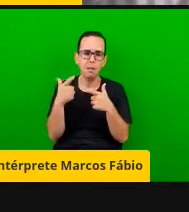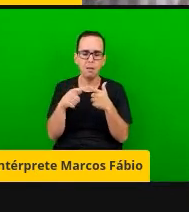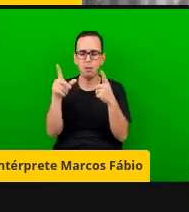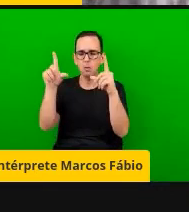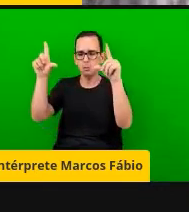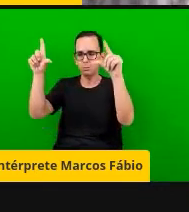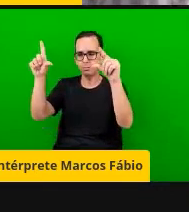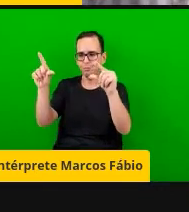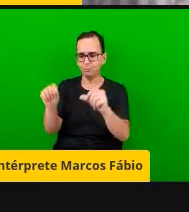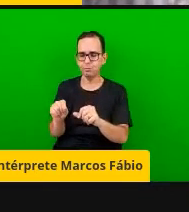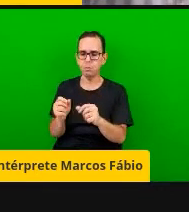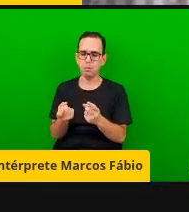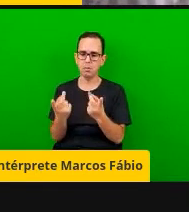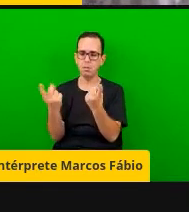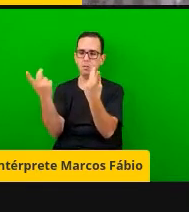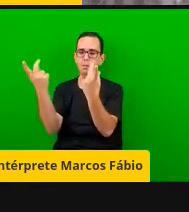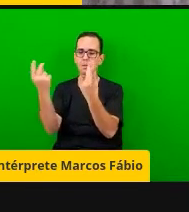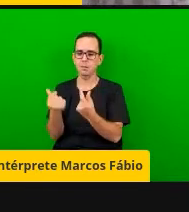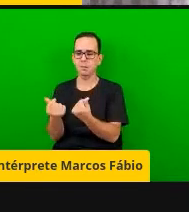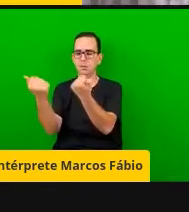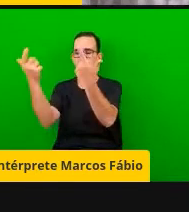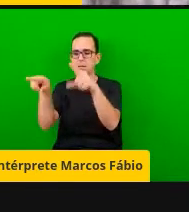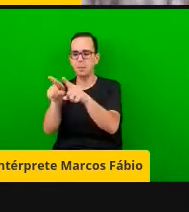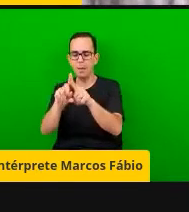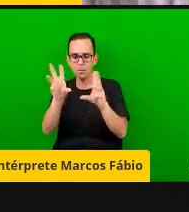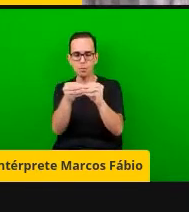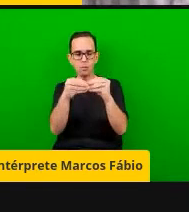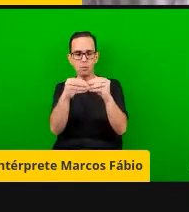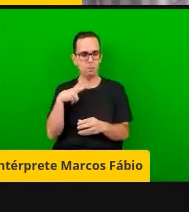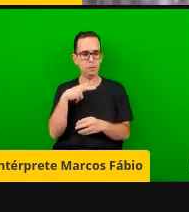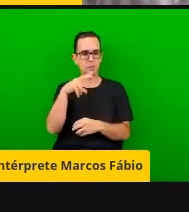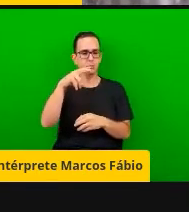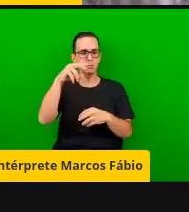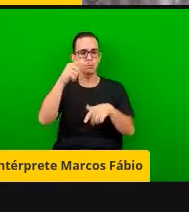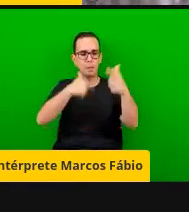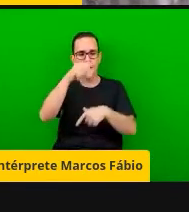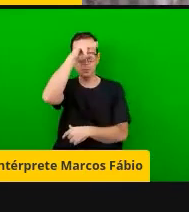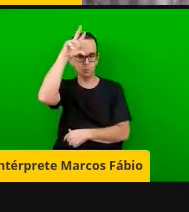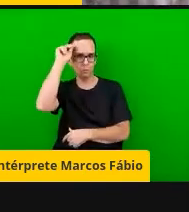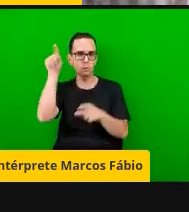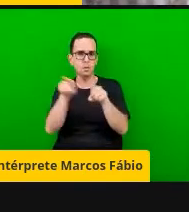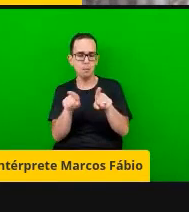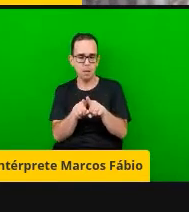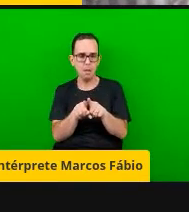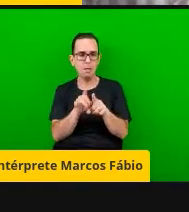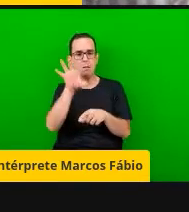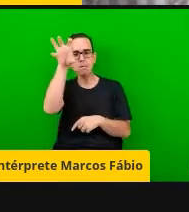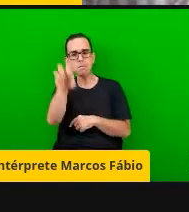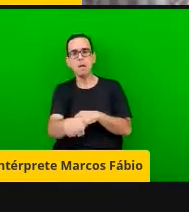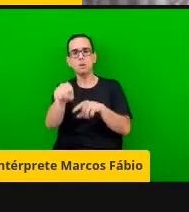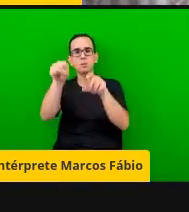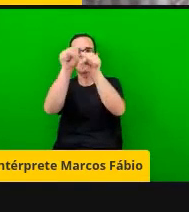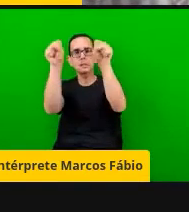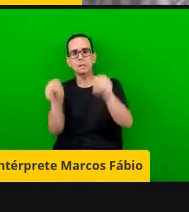sociais, precarização dos sistemas de saúde, privatização de serviços públicos, lógica individualistas, pegaram os sistemas de